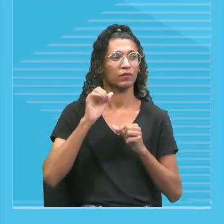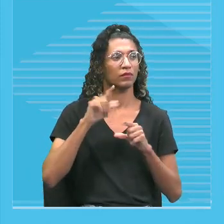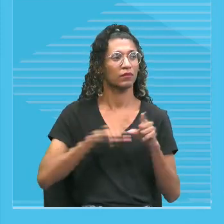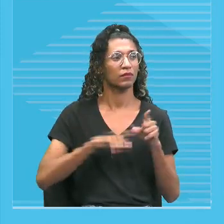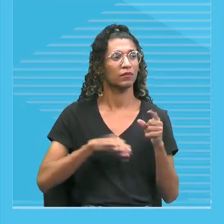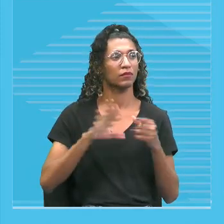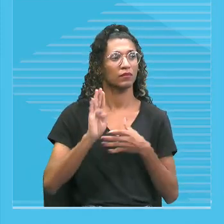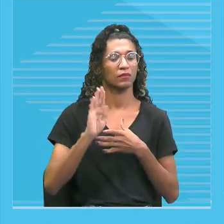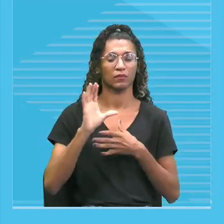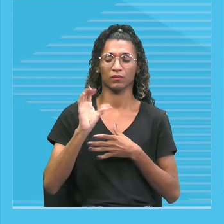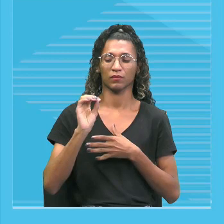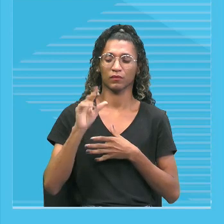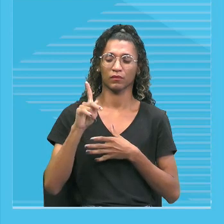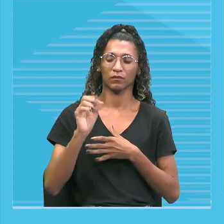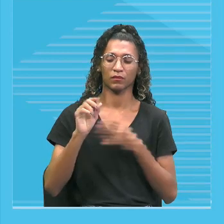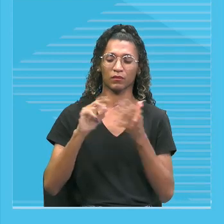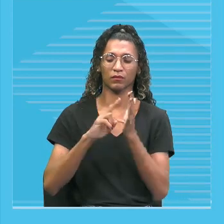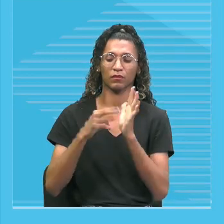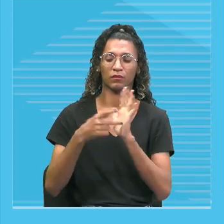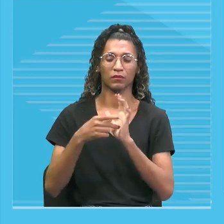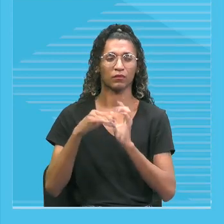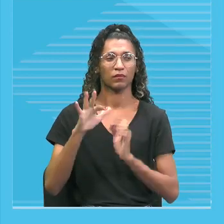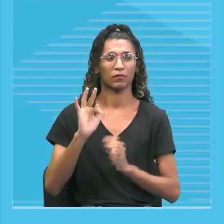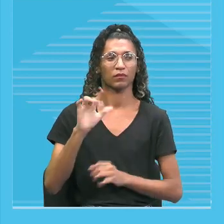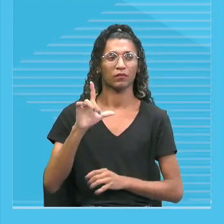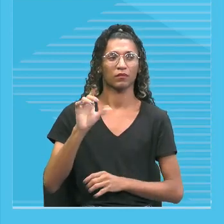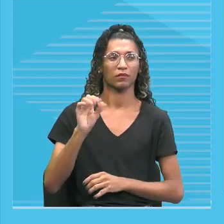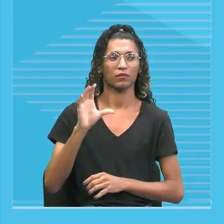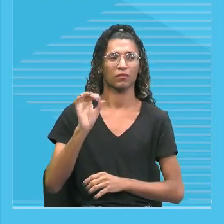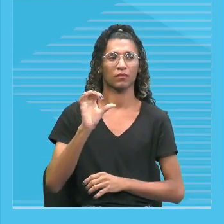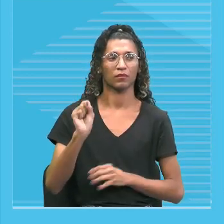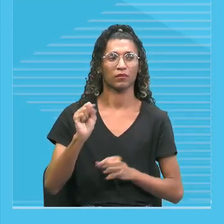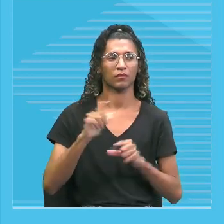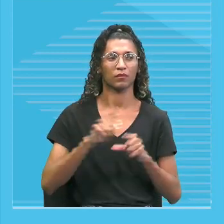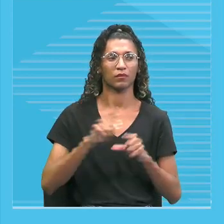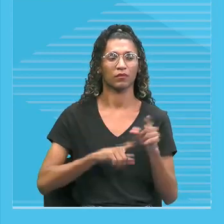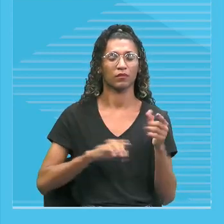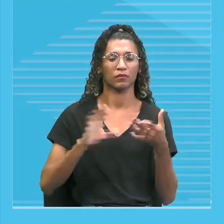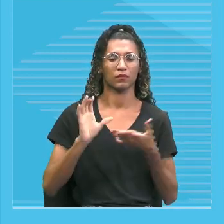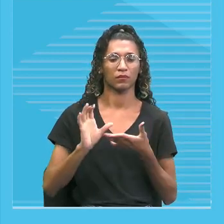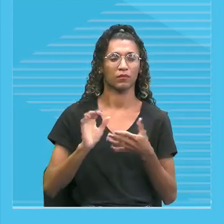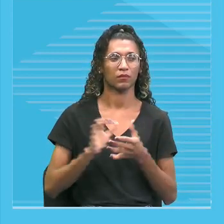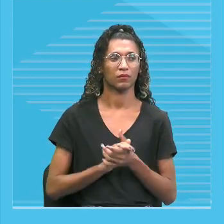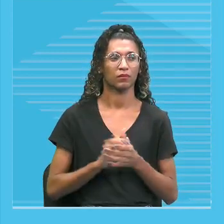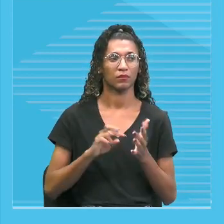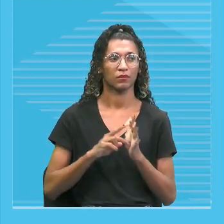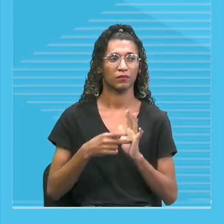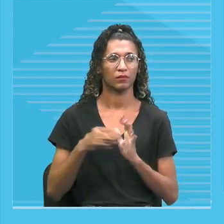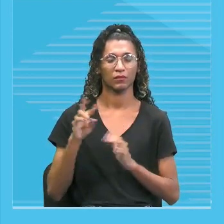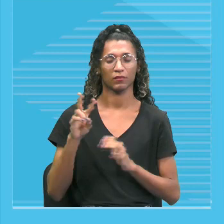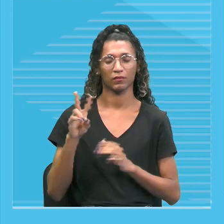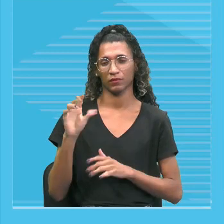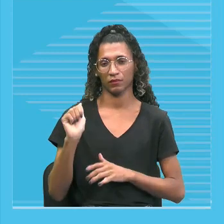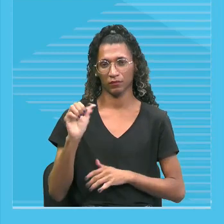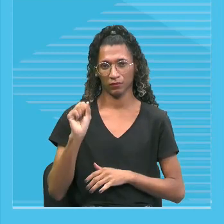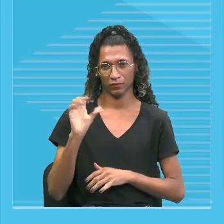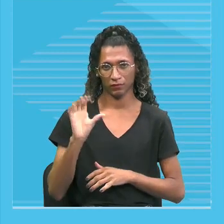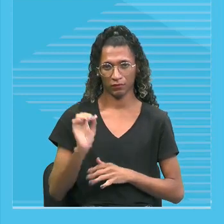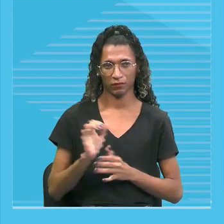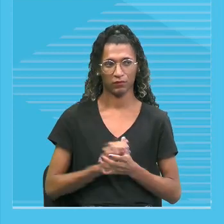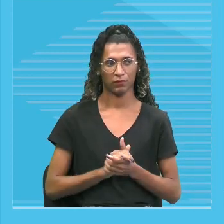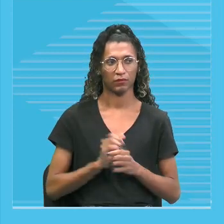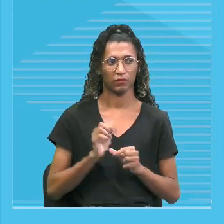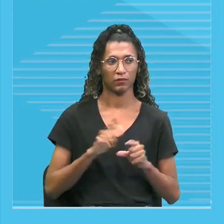quer dizer flocos floreiro é como se fala vaso em espanhol e